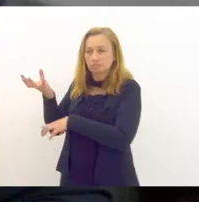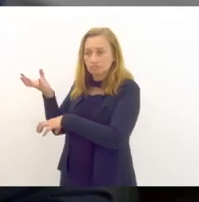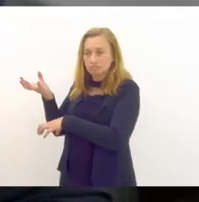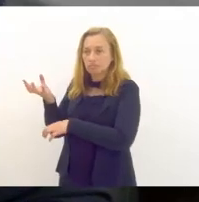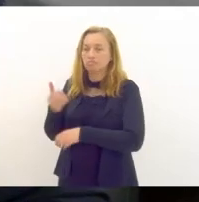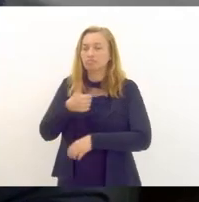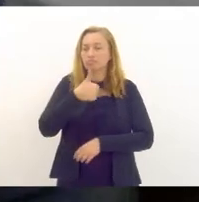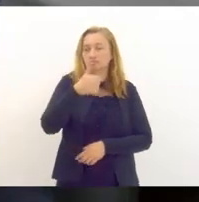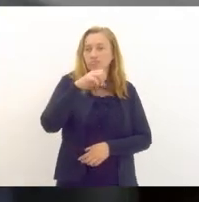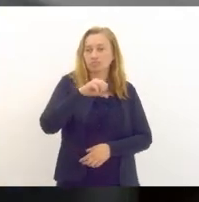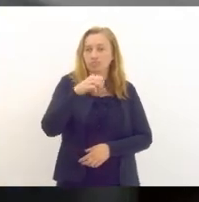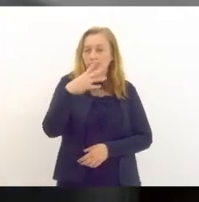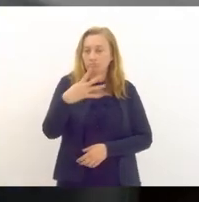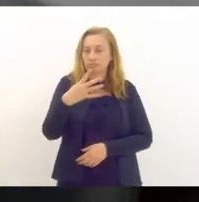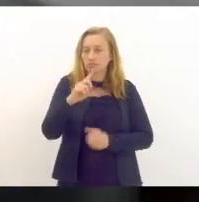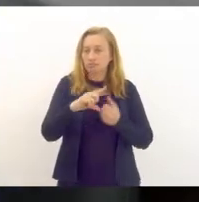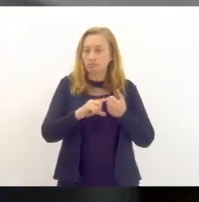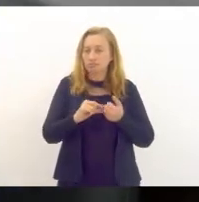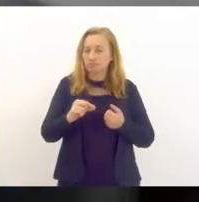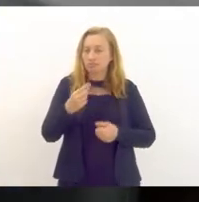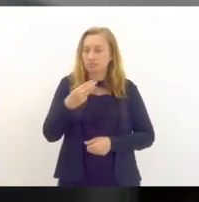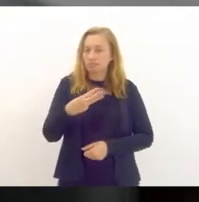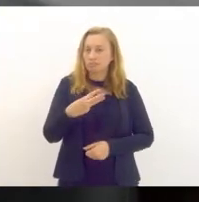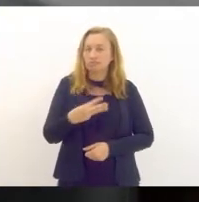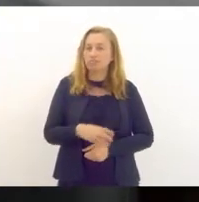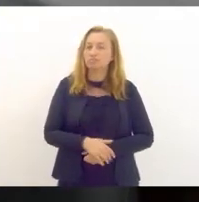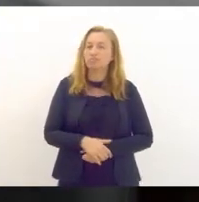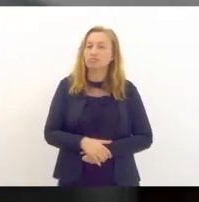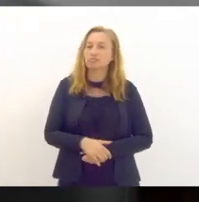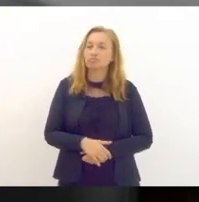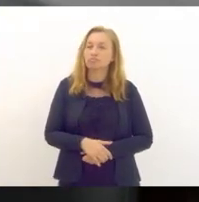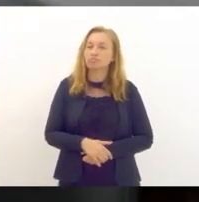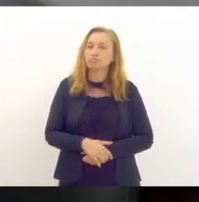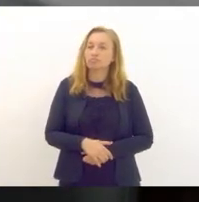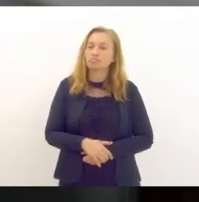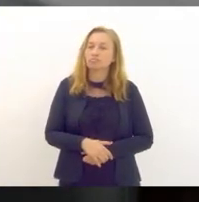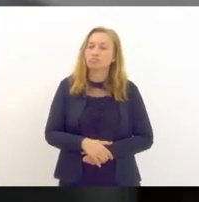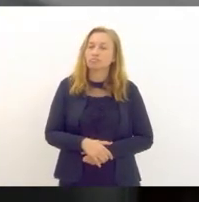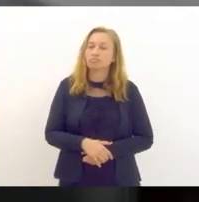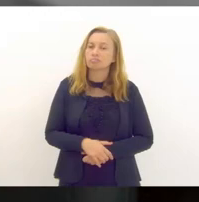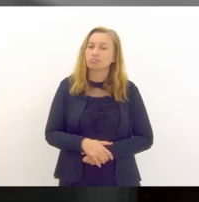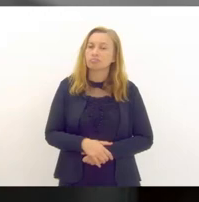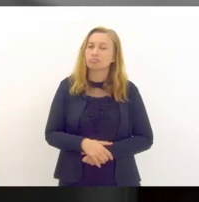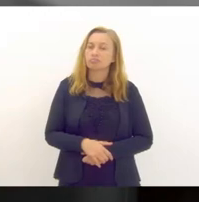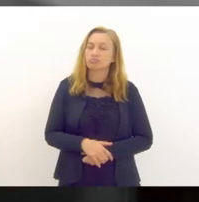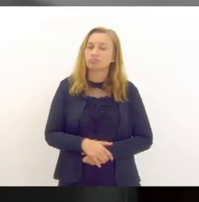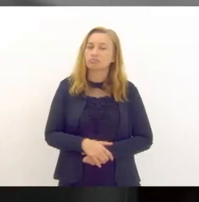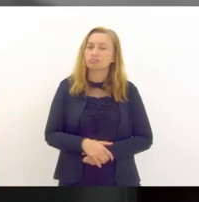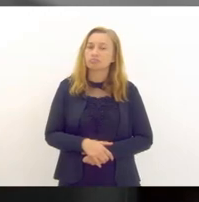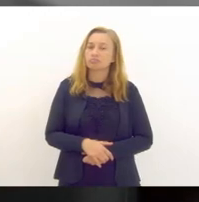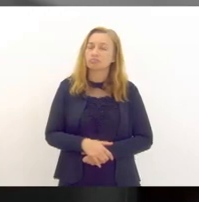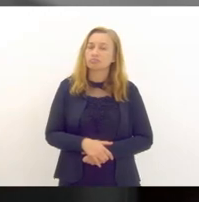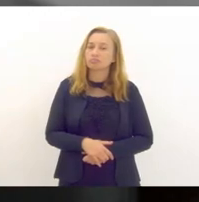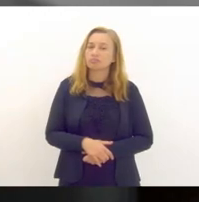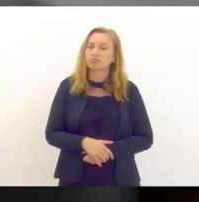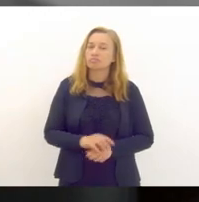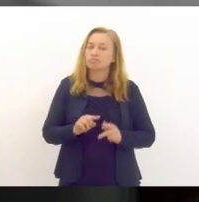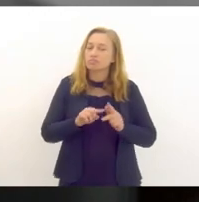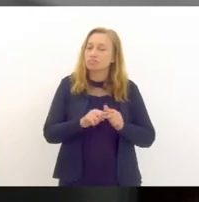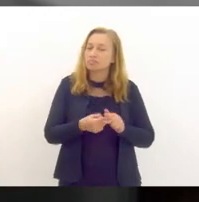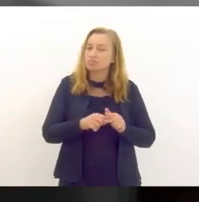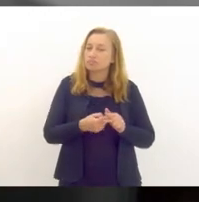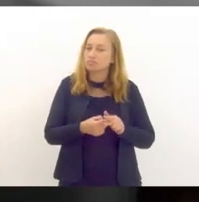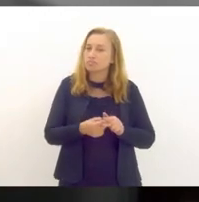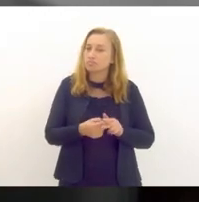a 194 no artigo 3º ela faz uma menção direta ali as Reparações as reposições frutos